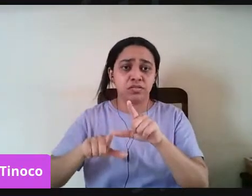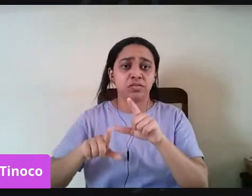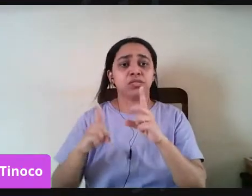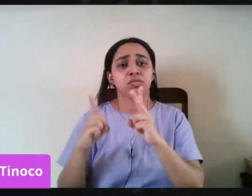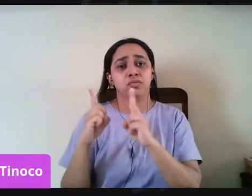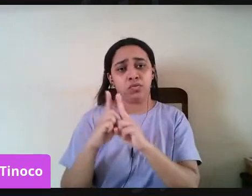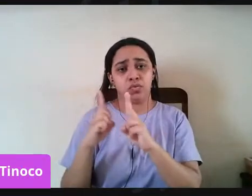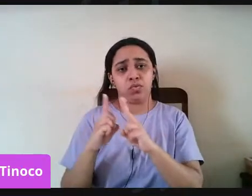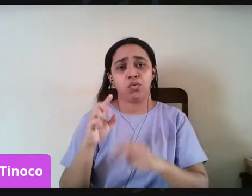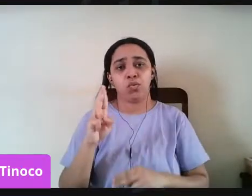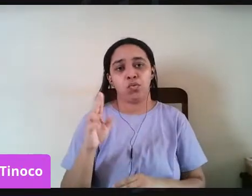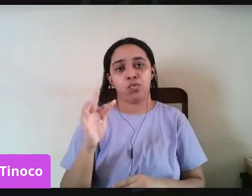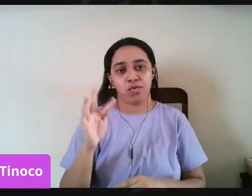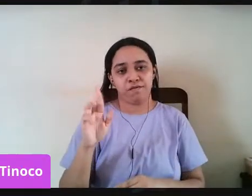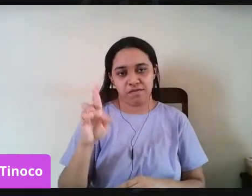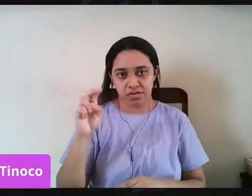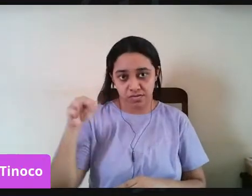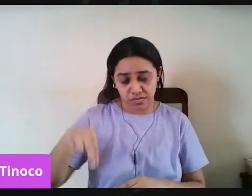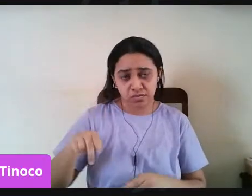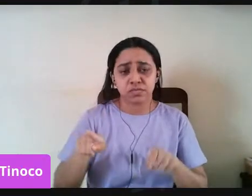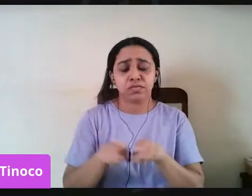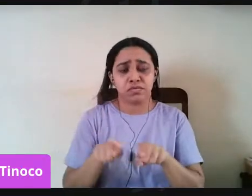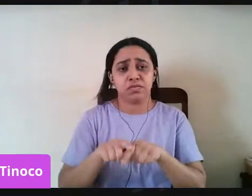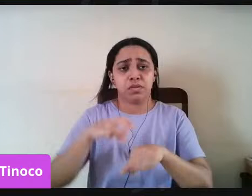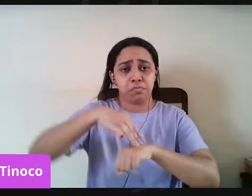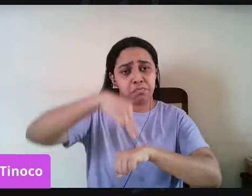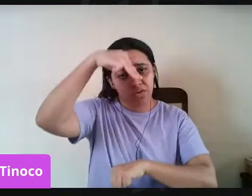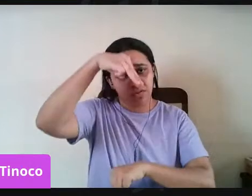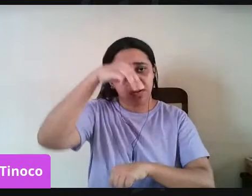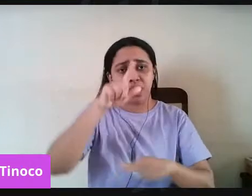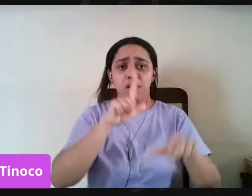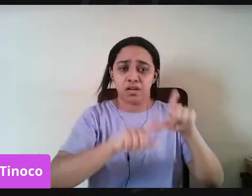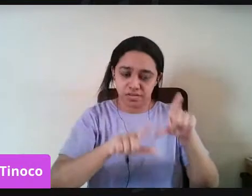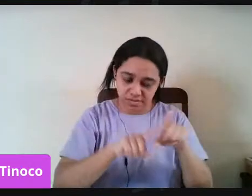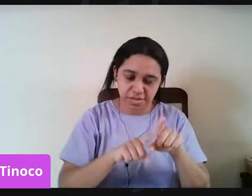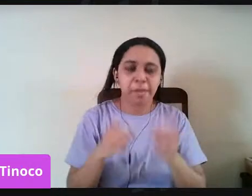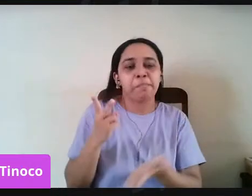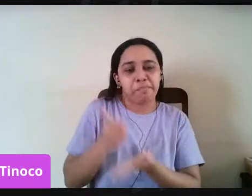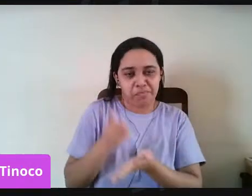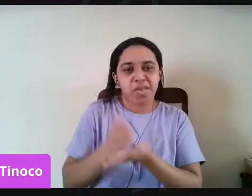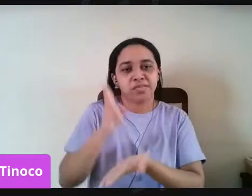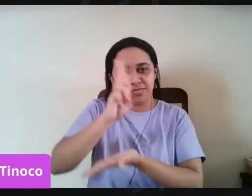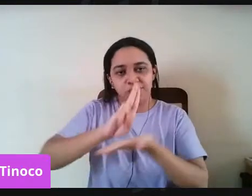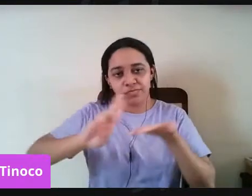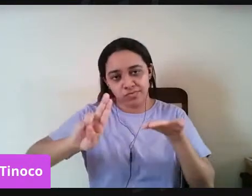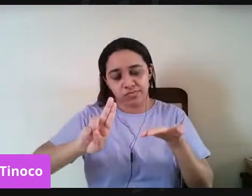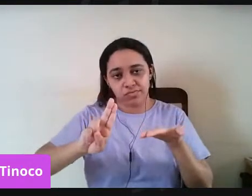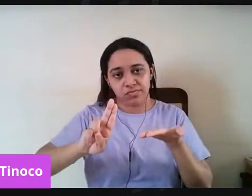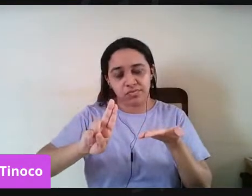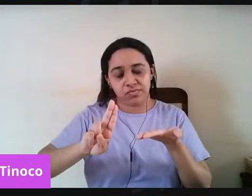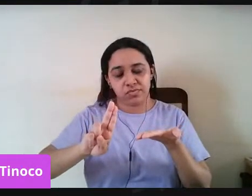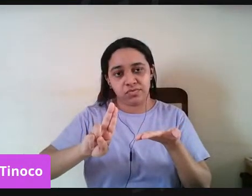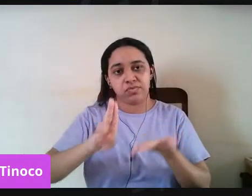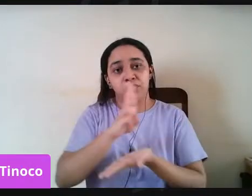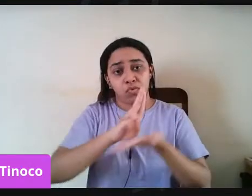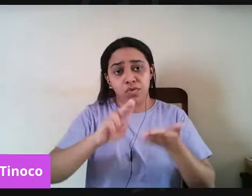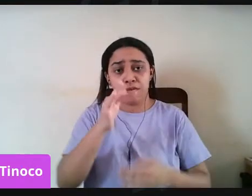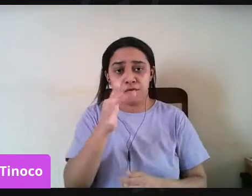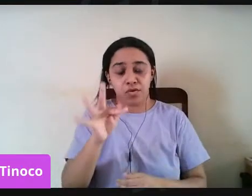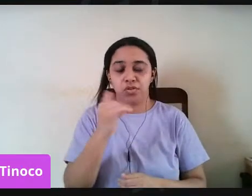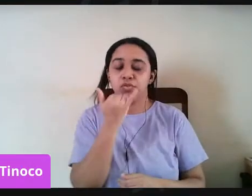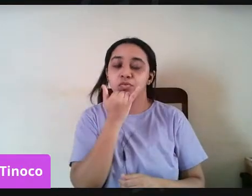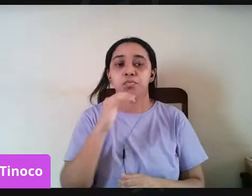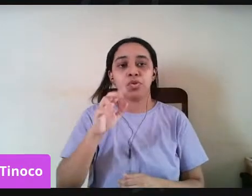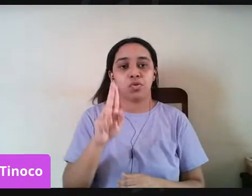Rio Grande do Norte, o mestrado em Letras também pela Universidade Federal de